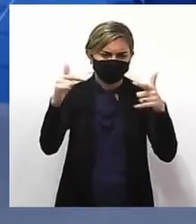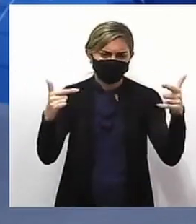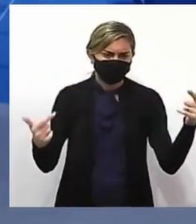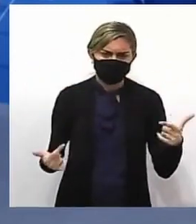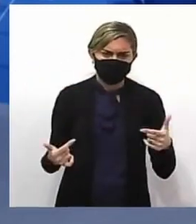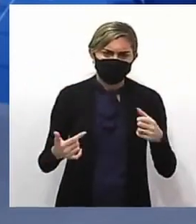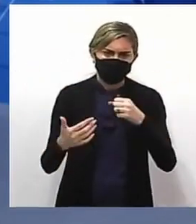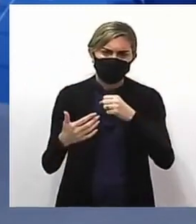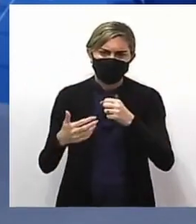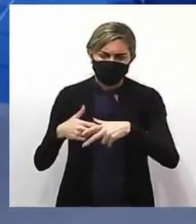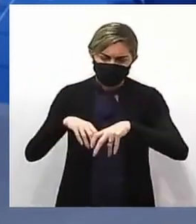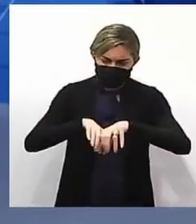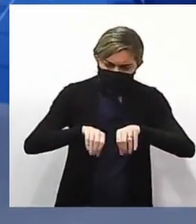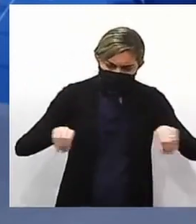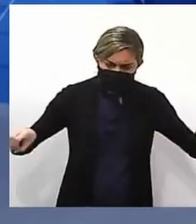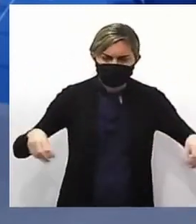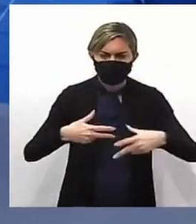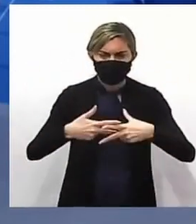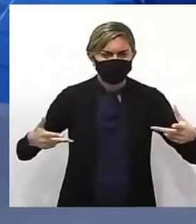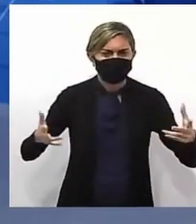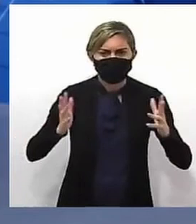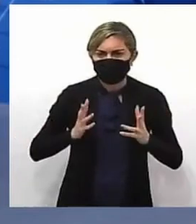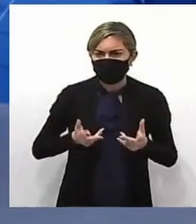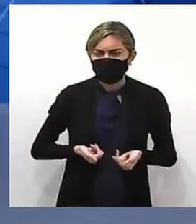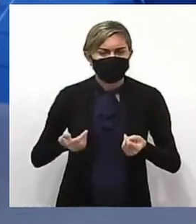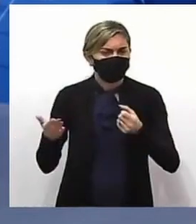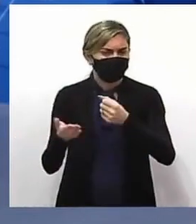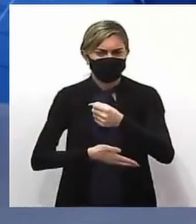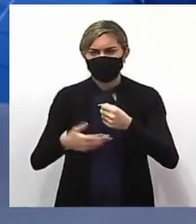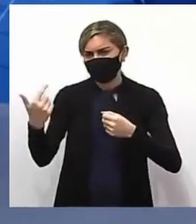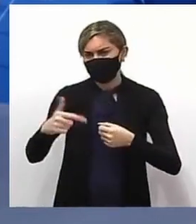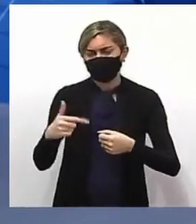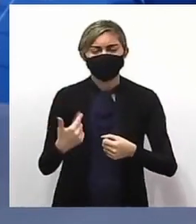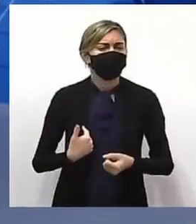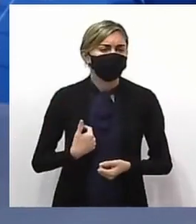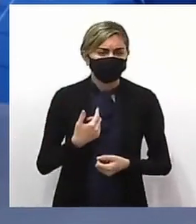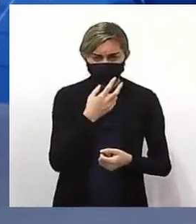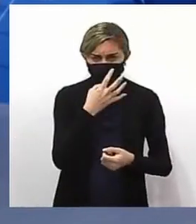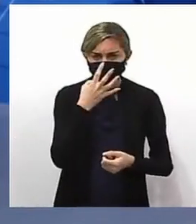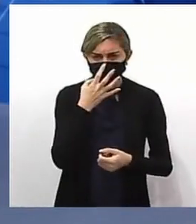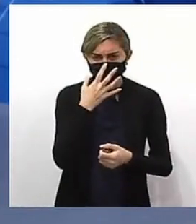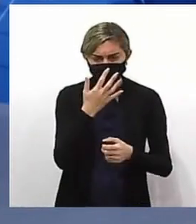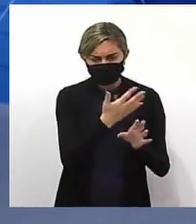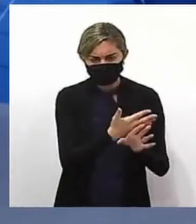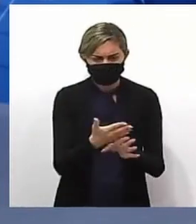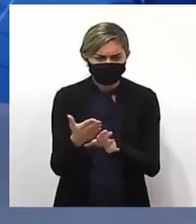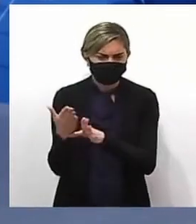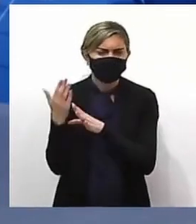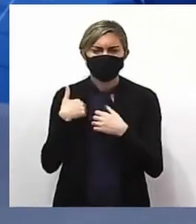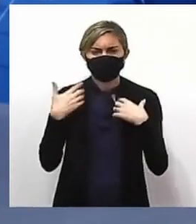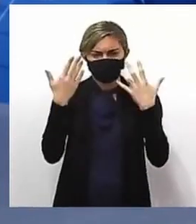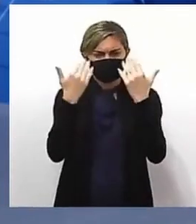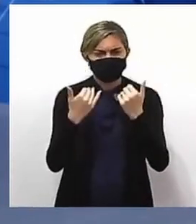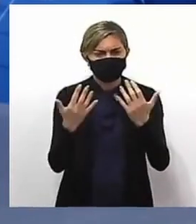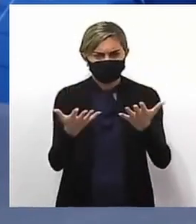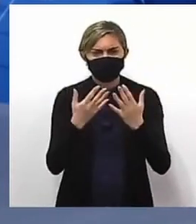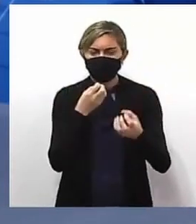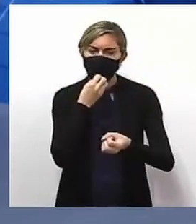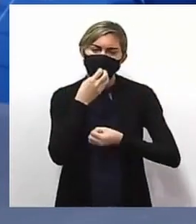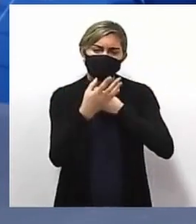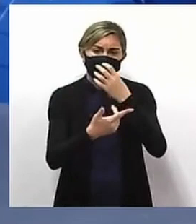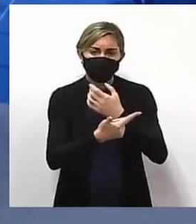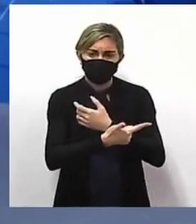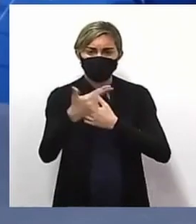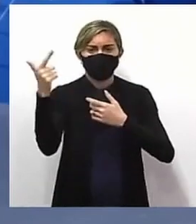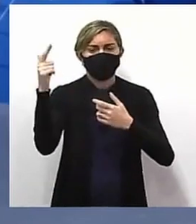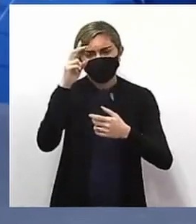saneamento básico, o filme ele se passa durante o dia. E assistindo o filme de Oscar, eu sabia que eu queria contar outra